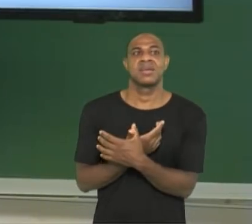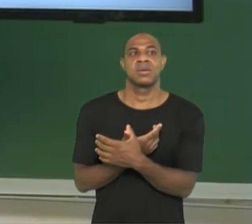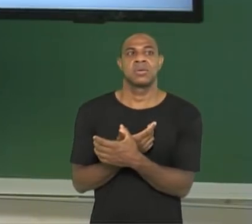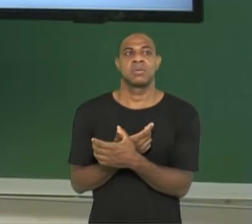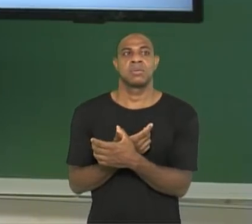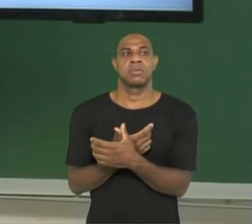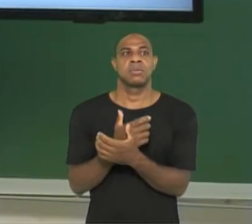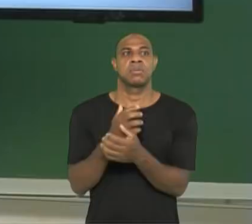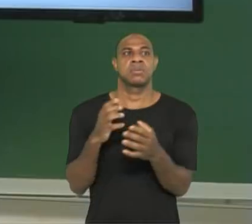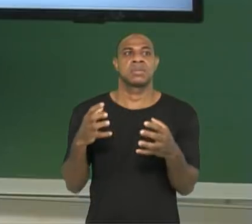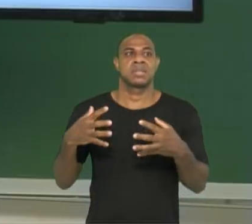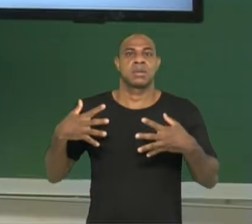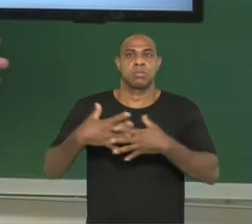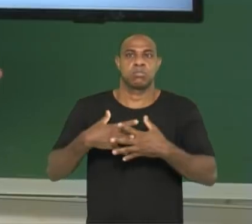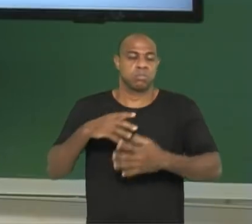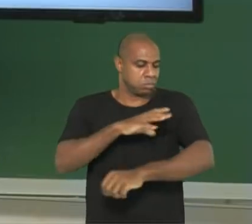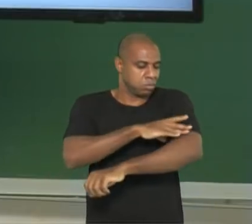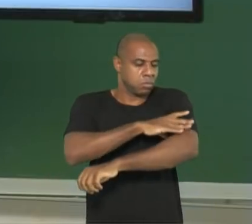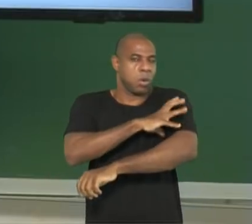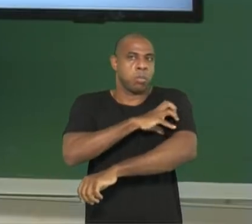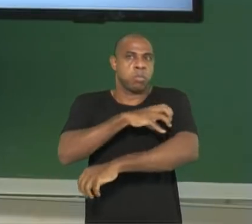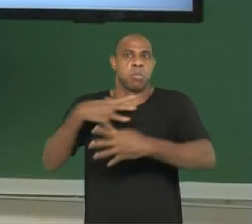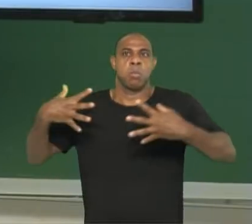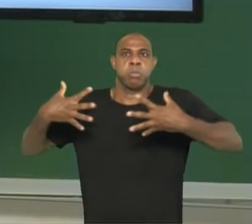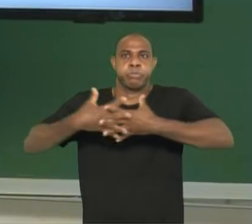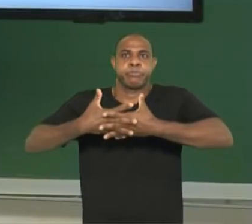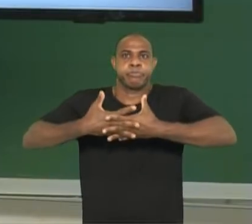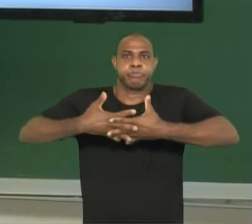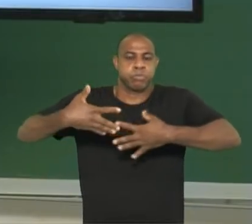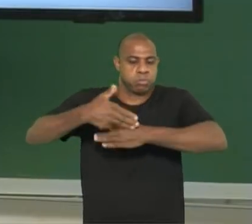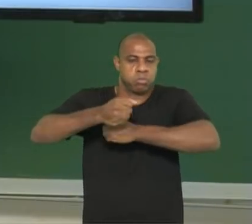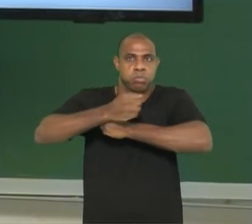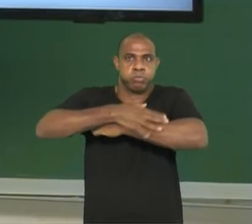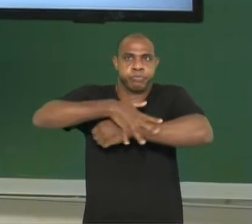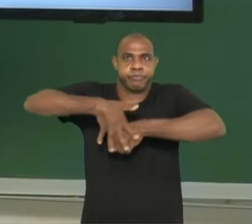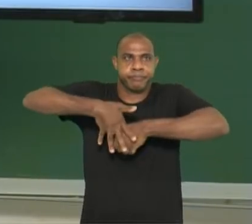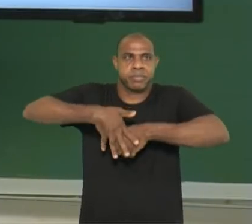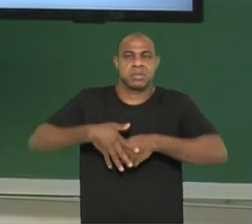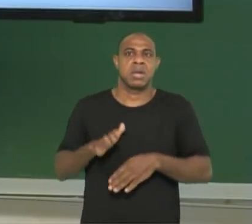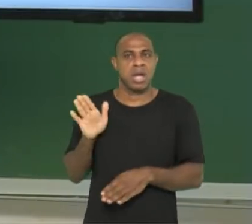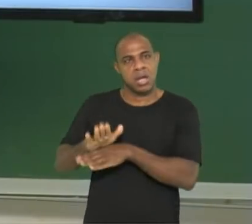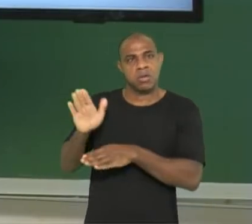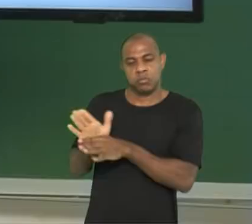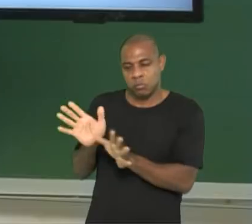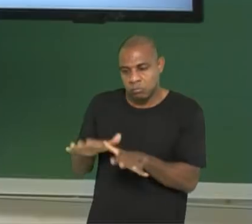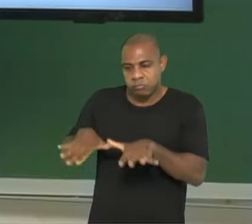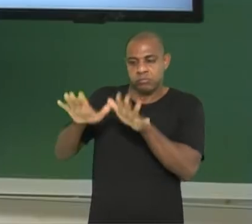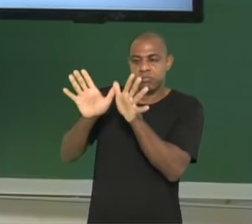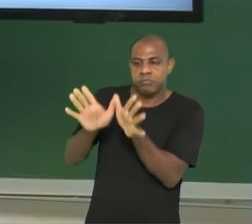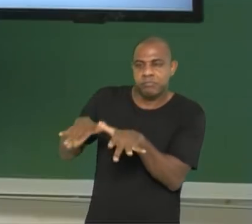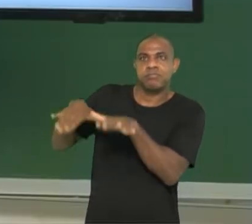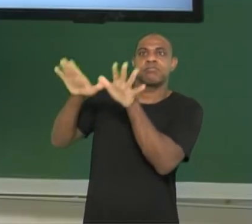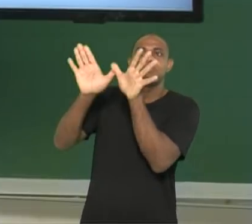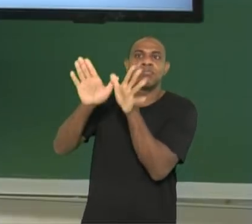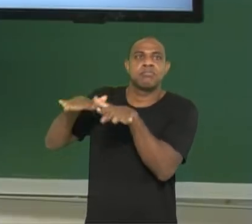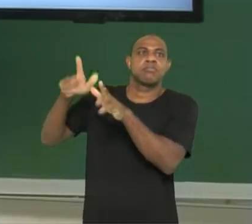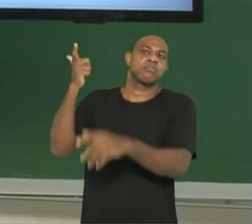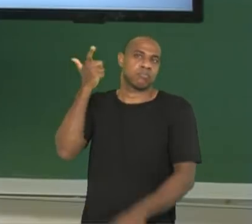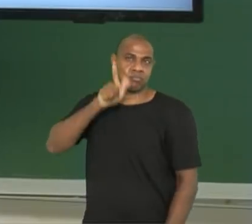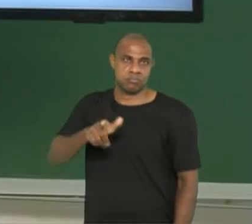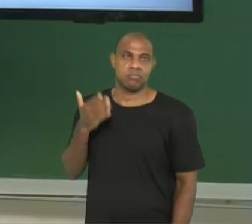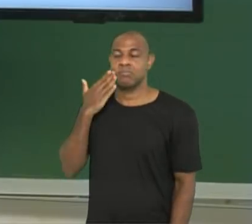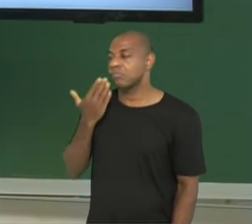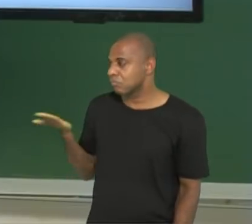os músculos peitorais às asas para ajudar elas a levantar voo e fazer o movimento de voar ou até mesmo